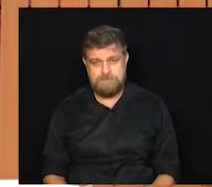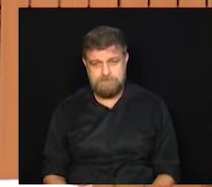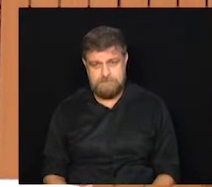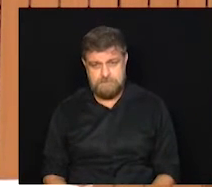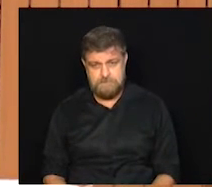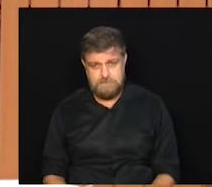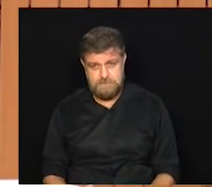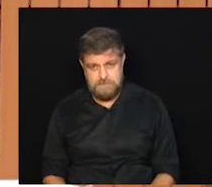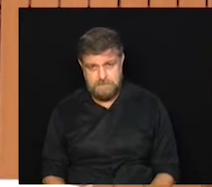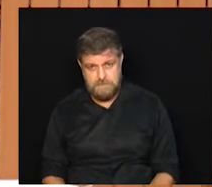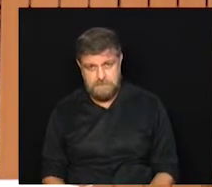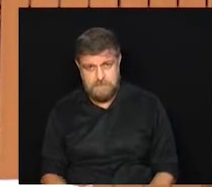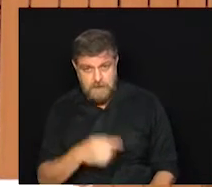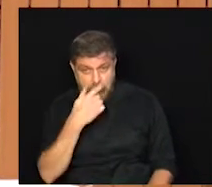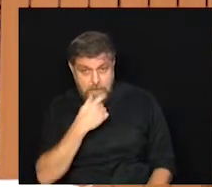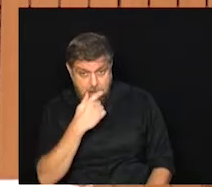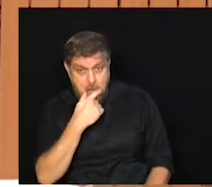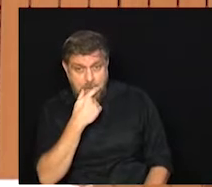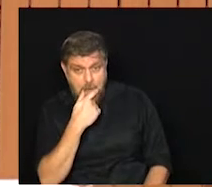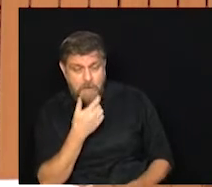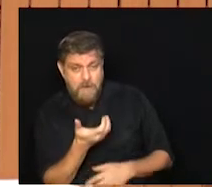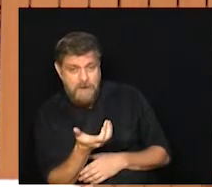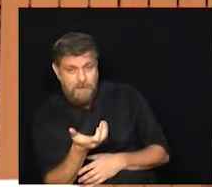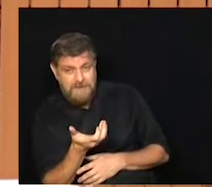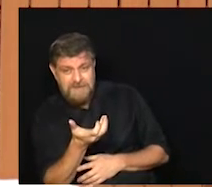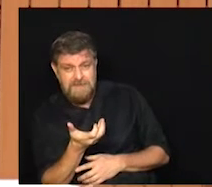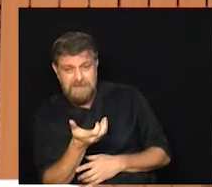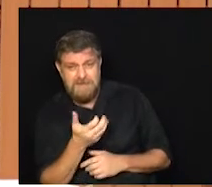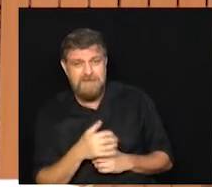Marrom, eu queria só fazer uma